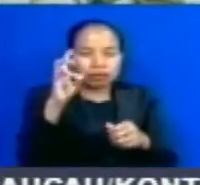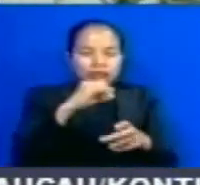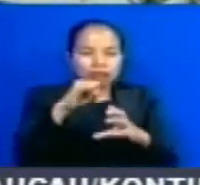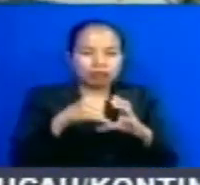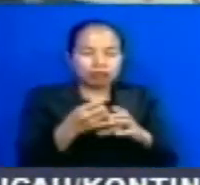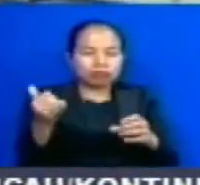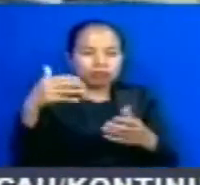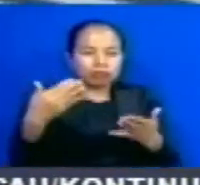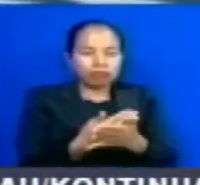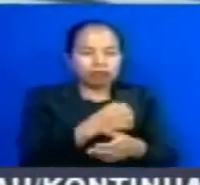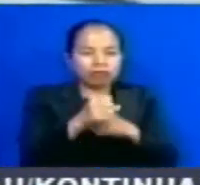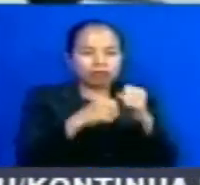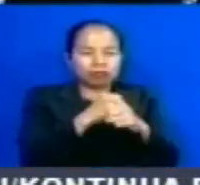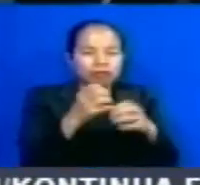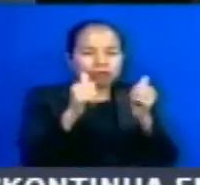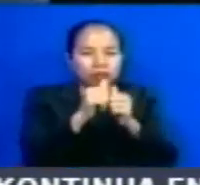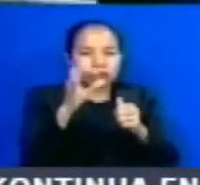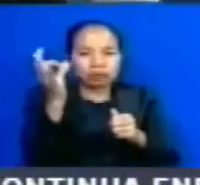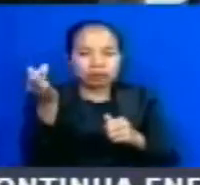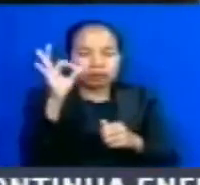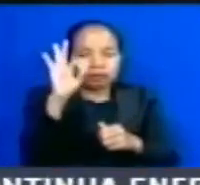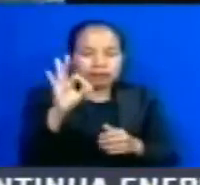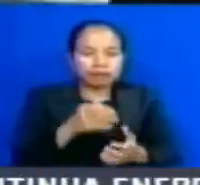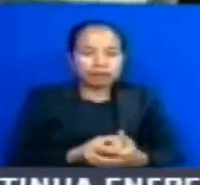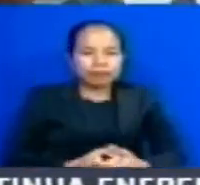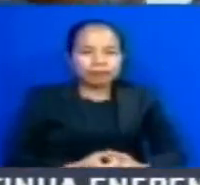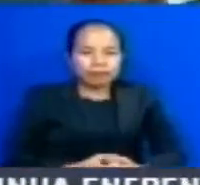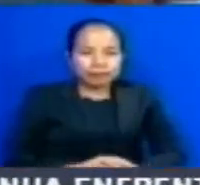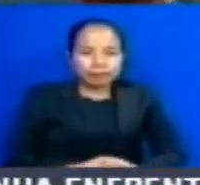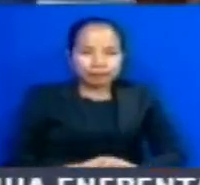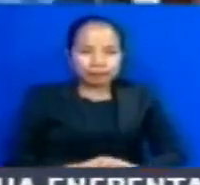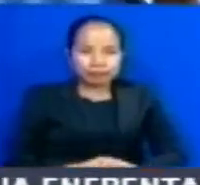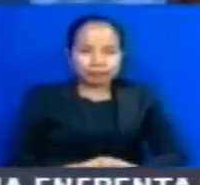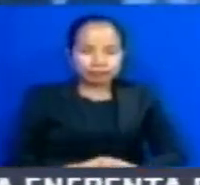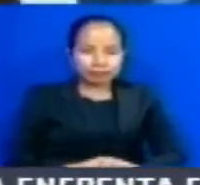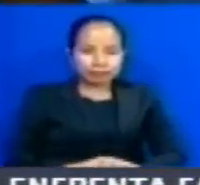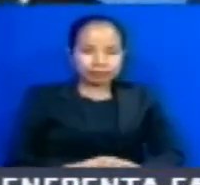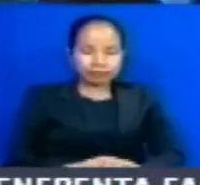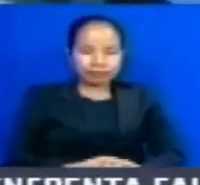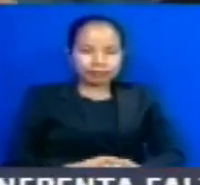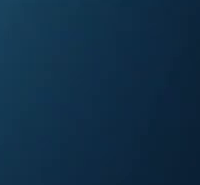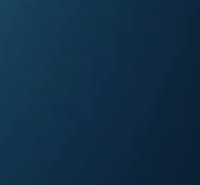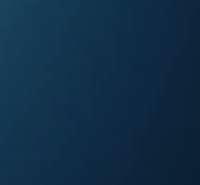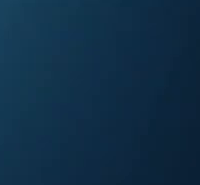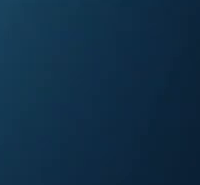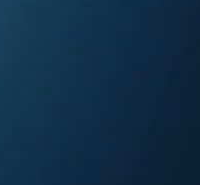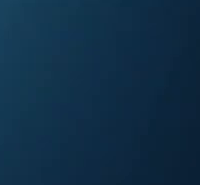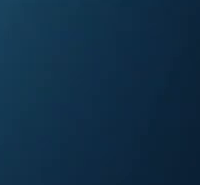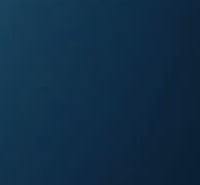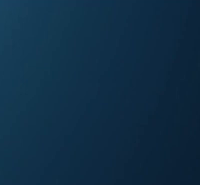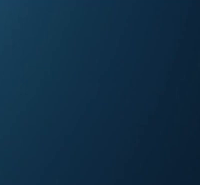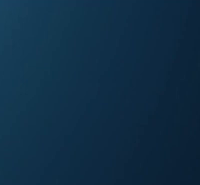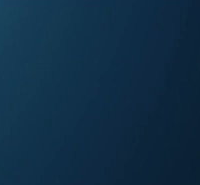Fon Tamayatinang ne Hamutu Ksia nulu resencia. João Anibal, Lídia Martins, ba RTTL.